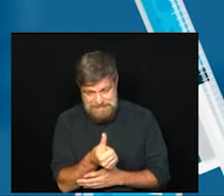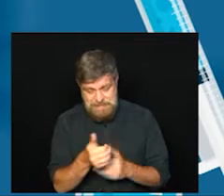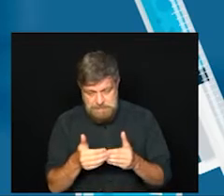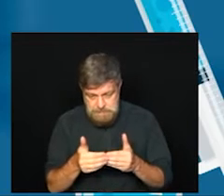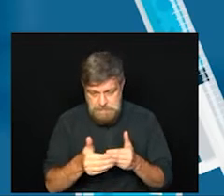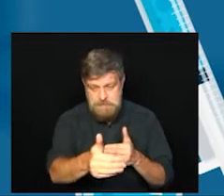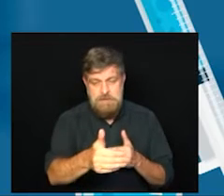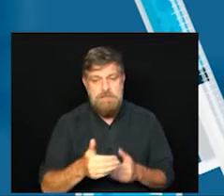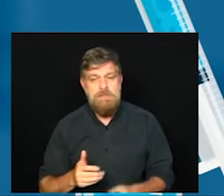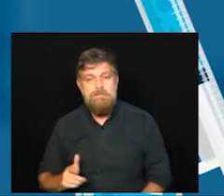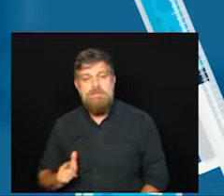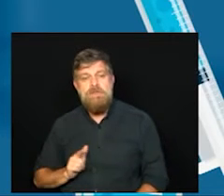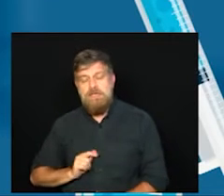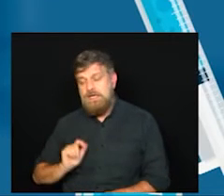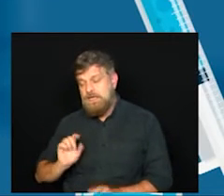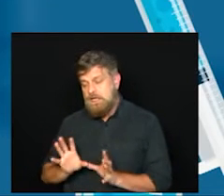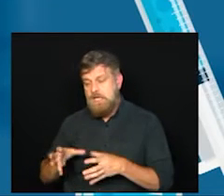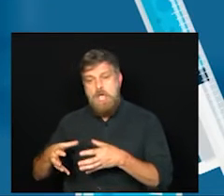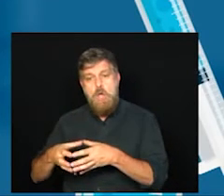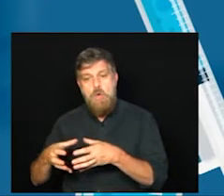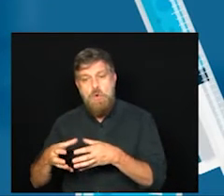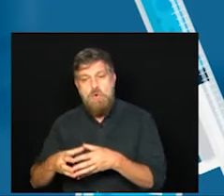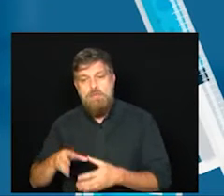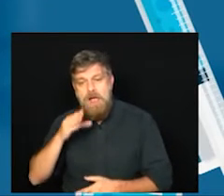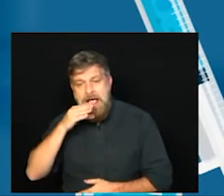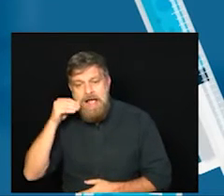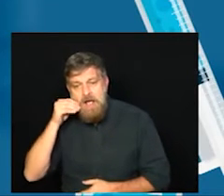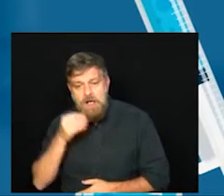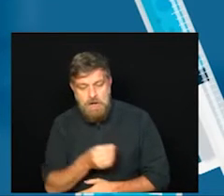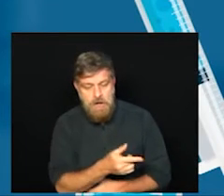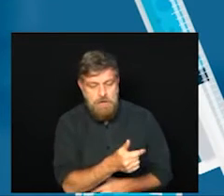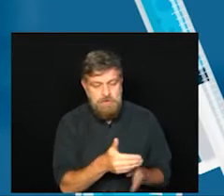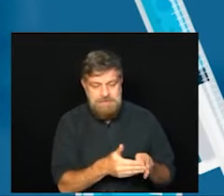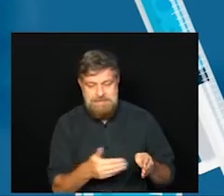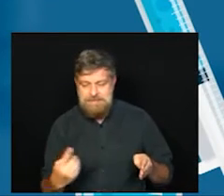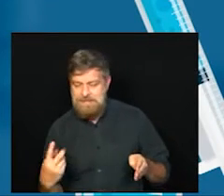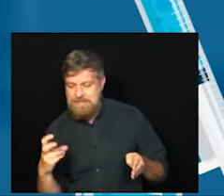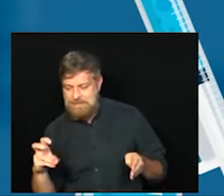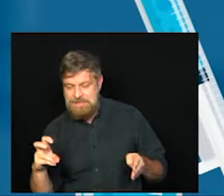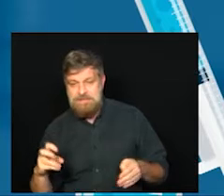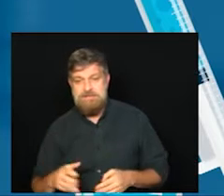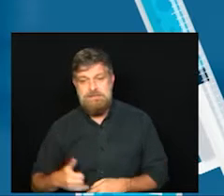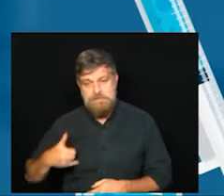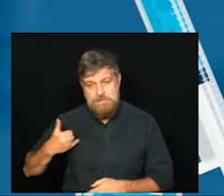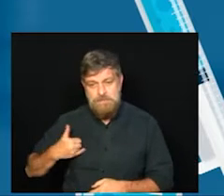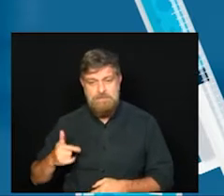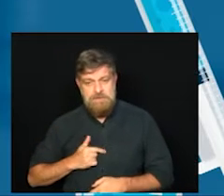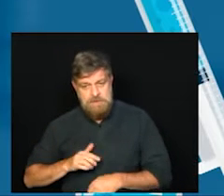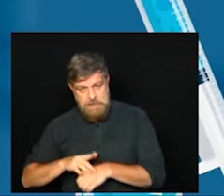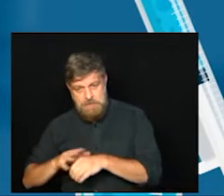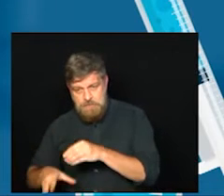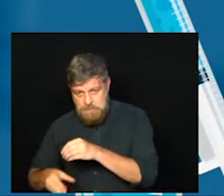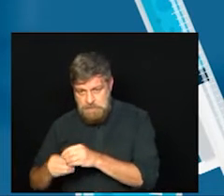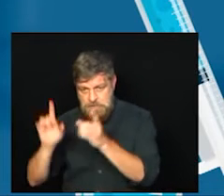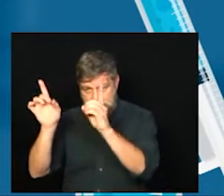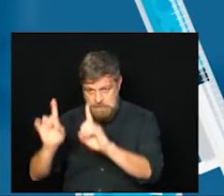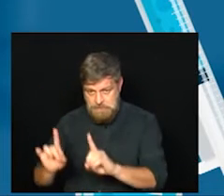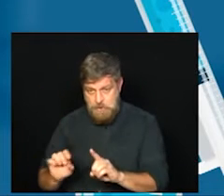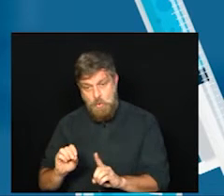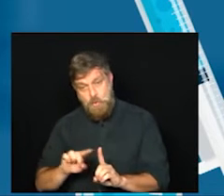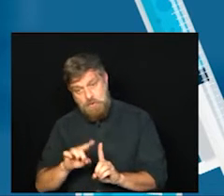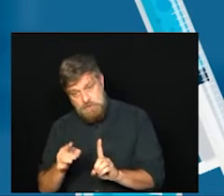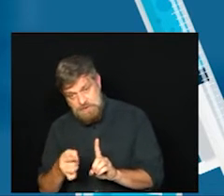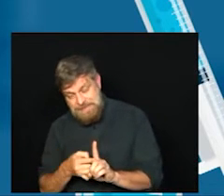agosto, começa a vacinação dos adolescentes entre 12 e 15 anos, que tenham comorbidades, deficiências, gestantes